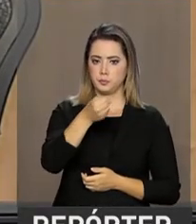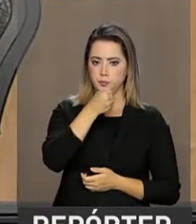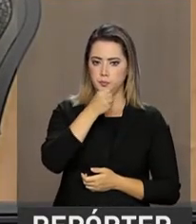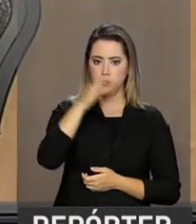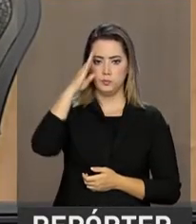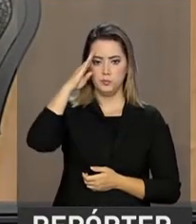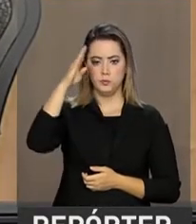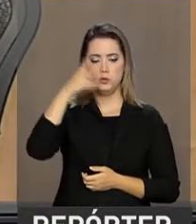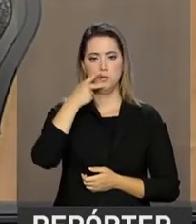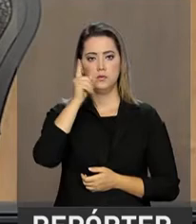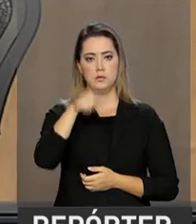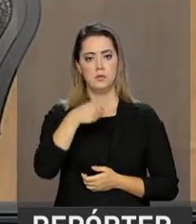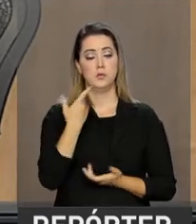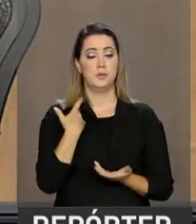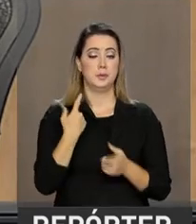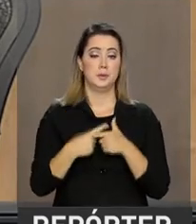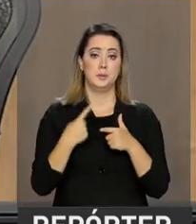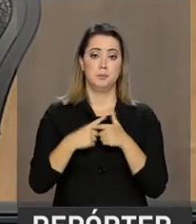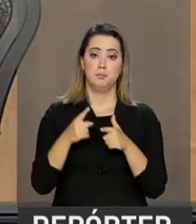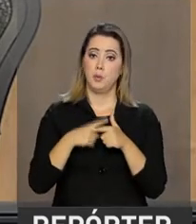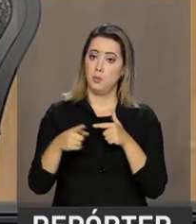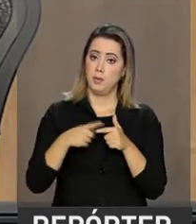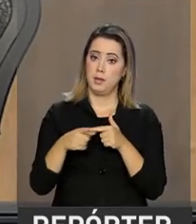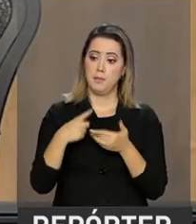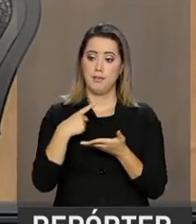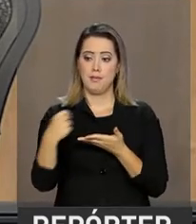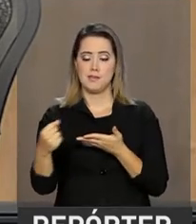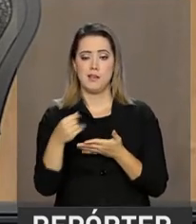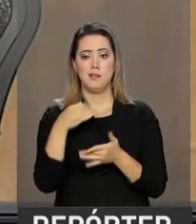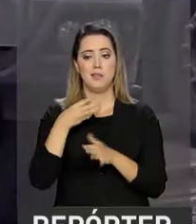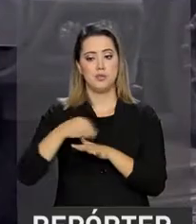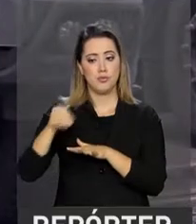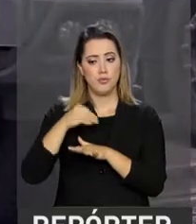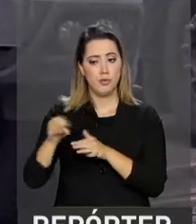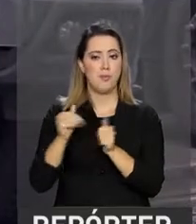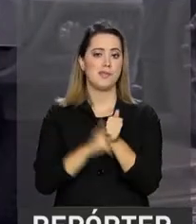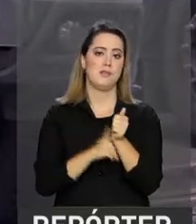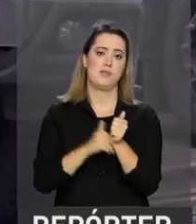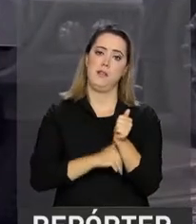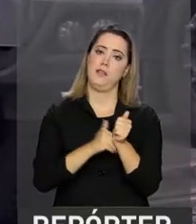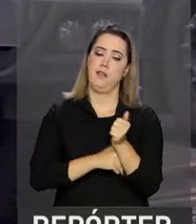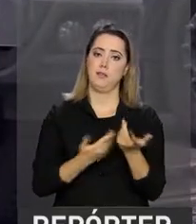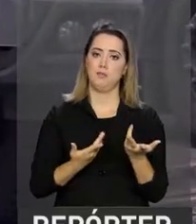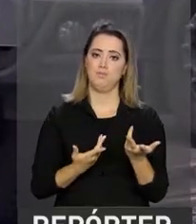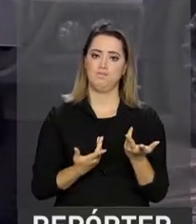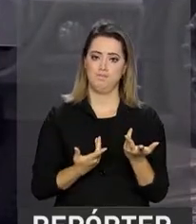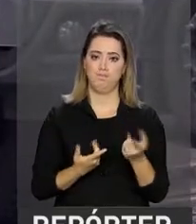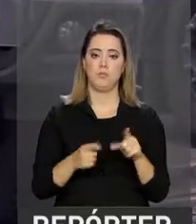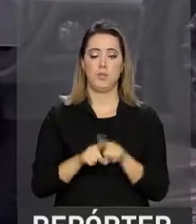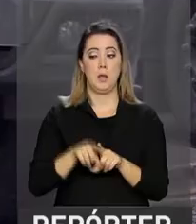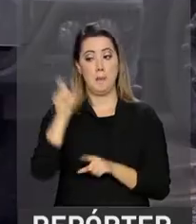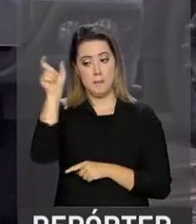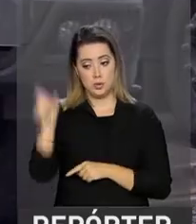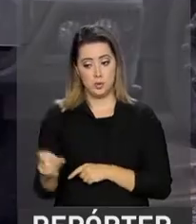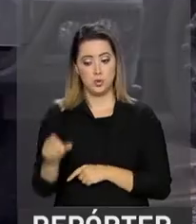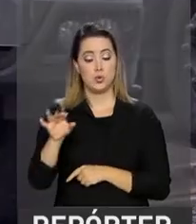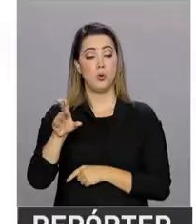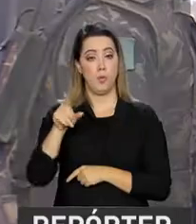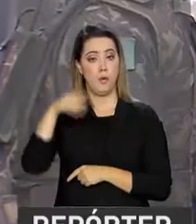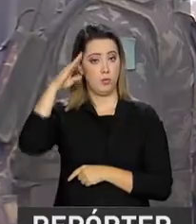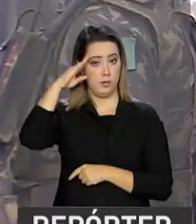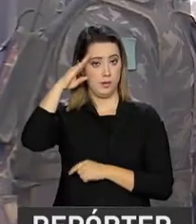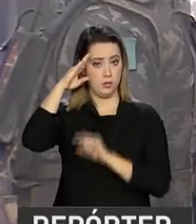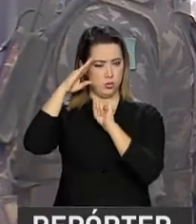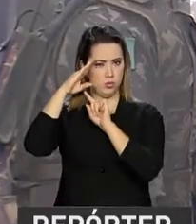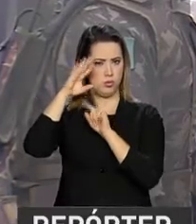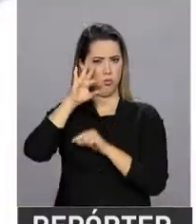sobre o vazamento de informações para bandidos por um soldado do Exército. Segundo o coronel, a prisão do soldado durante a operação